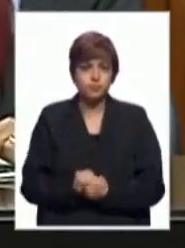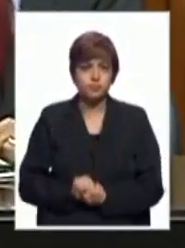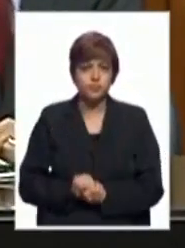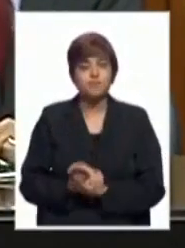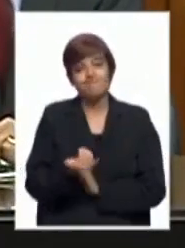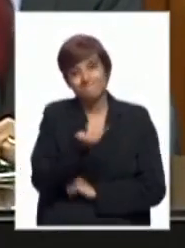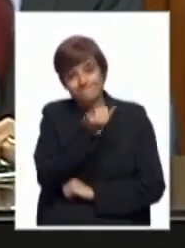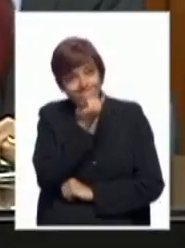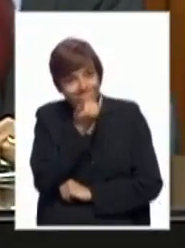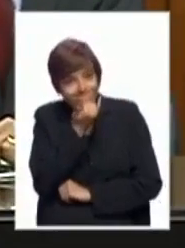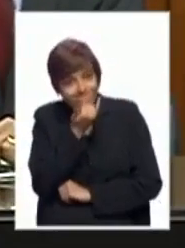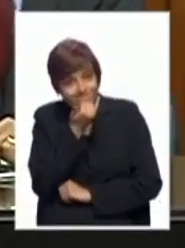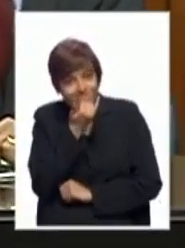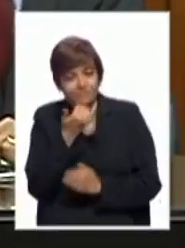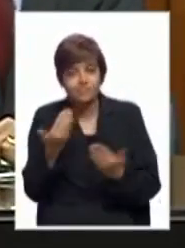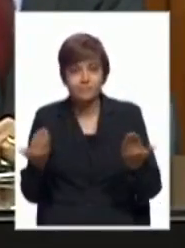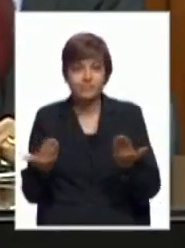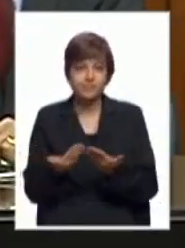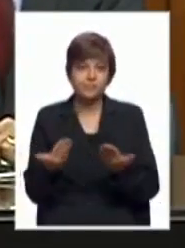Desculpa, Marco, o